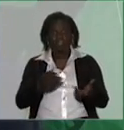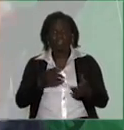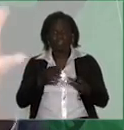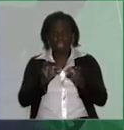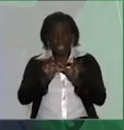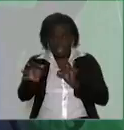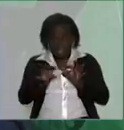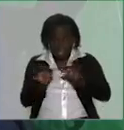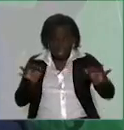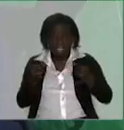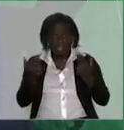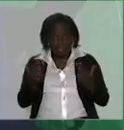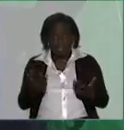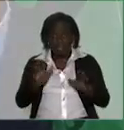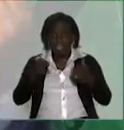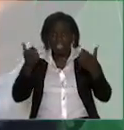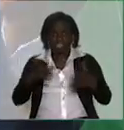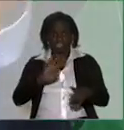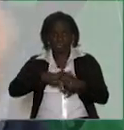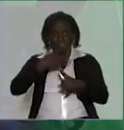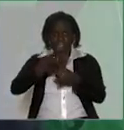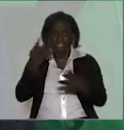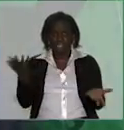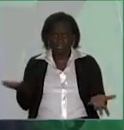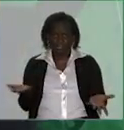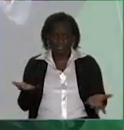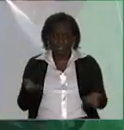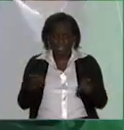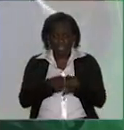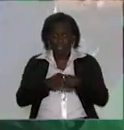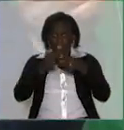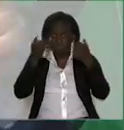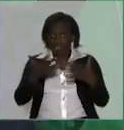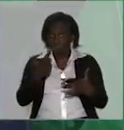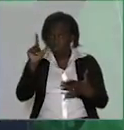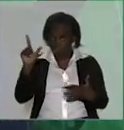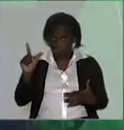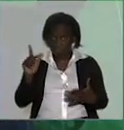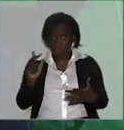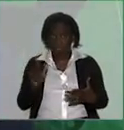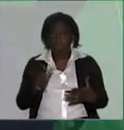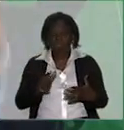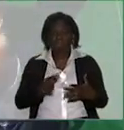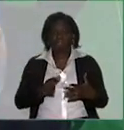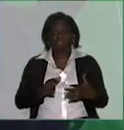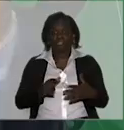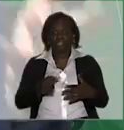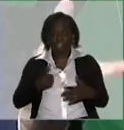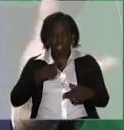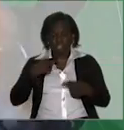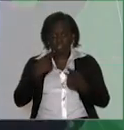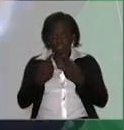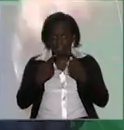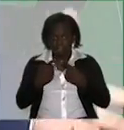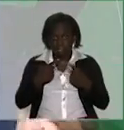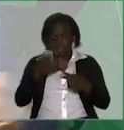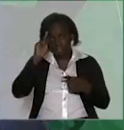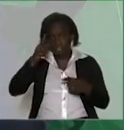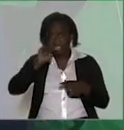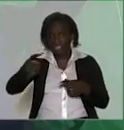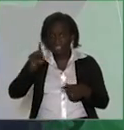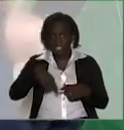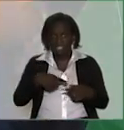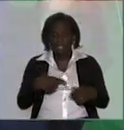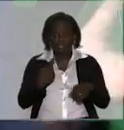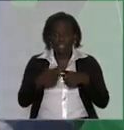a mesma proporção. Agora, também tem que ser dito uma coisa nessa questão do consórcio. Que está se discutindo, mandando